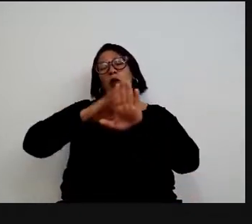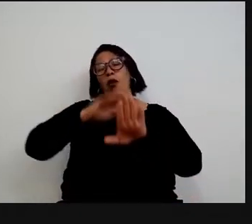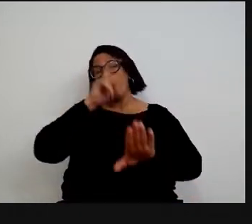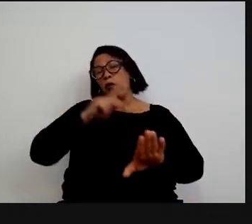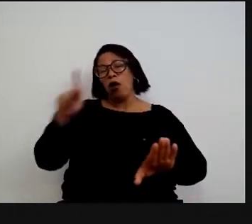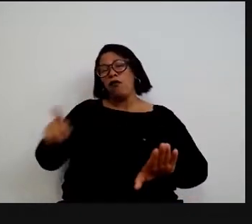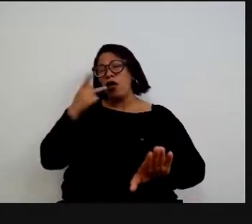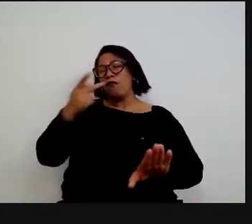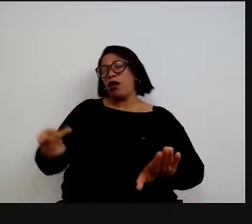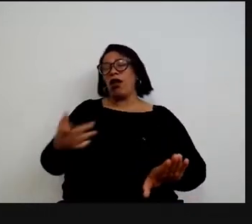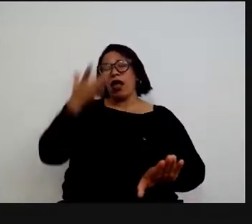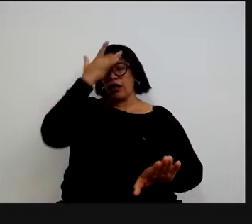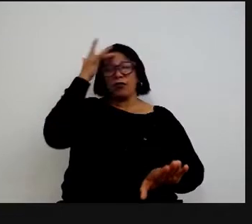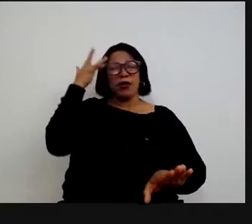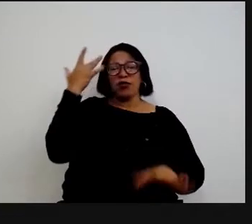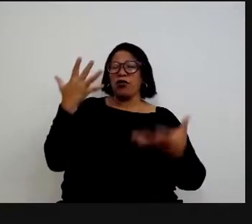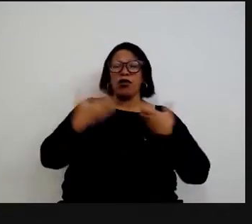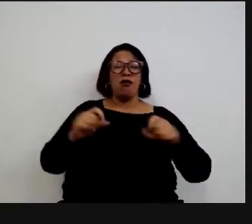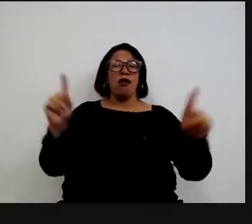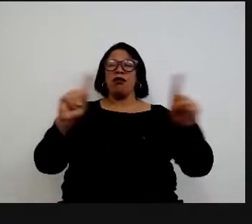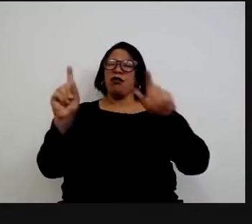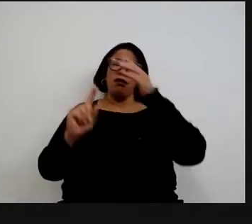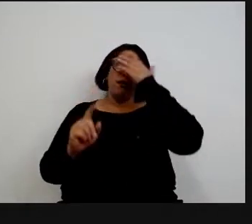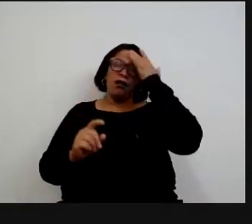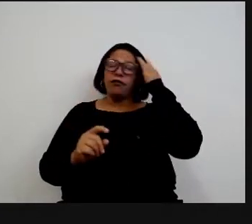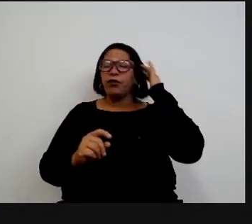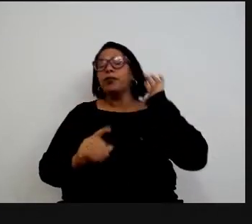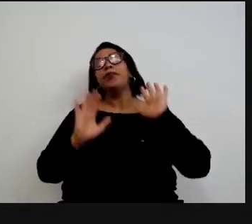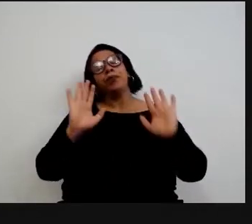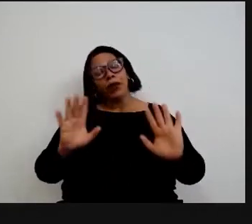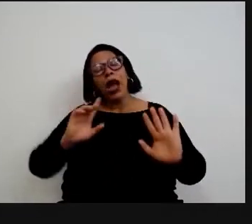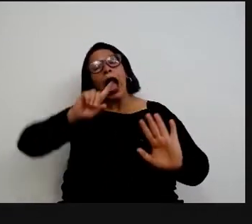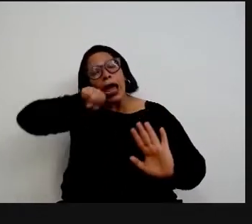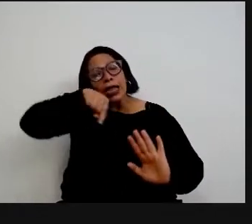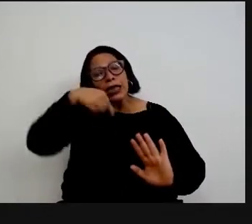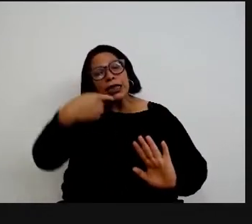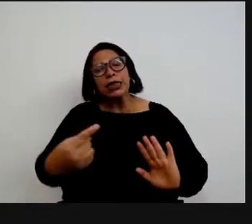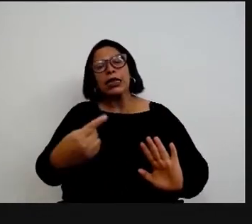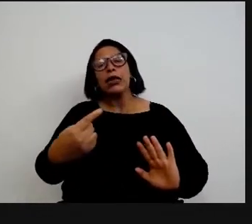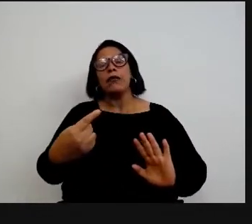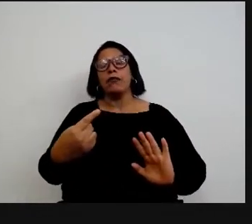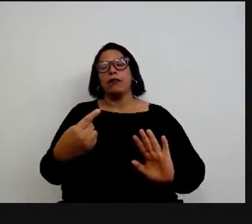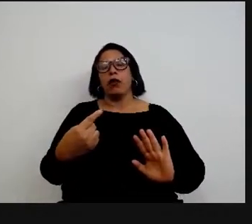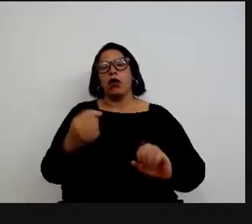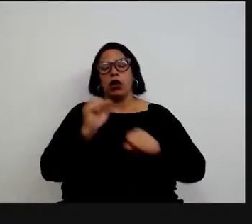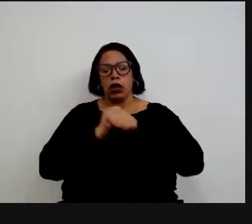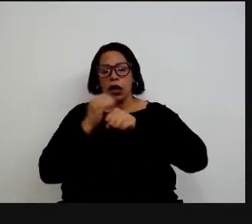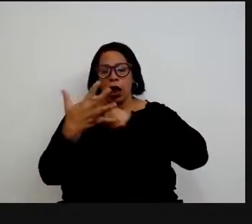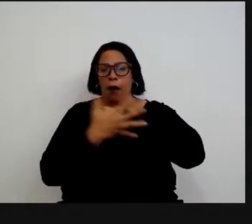coisa. Então, falar de híbrido era um absurdo total. Né? Então, nesse momento,